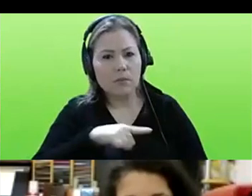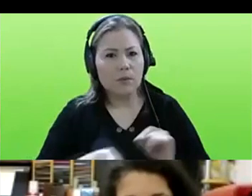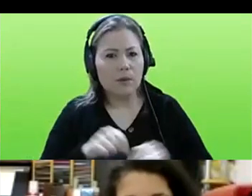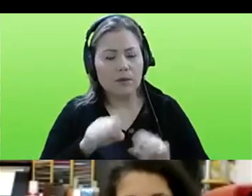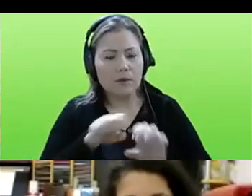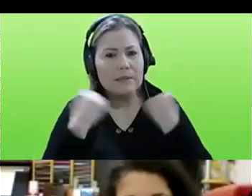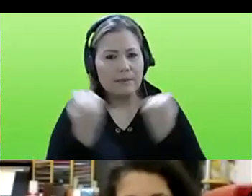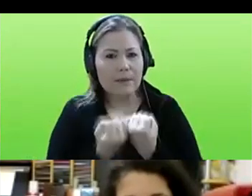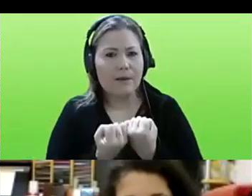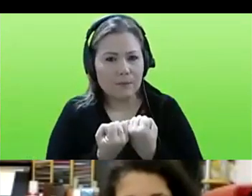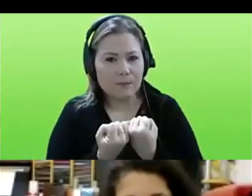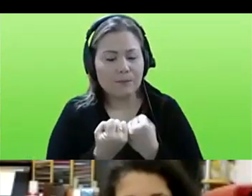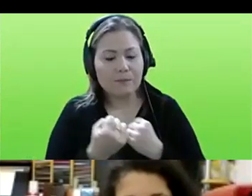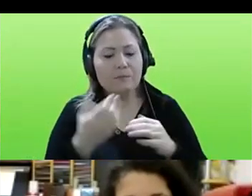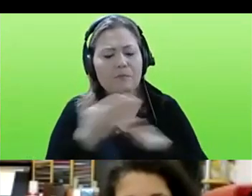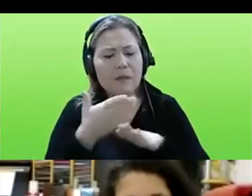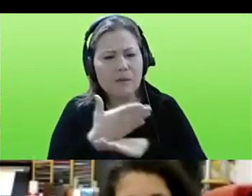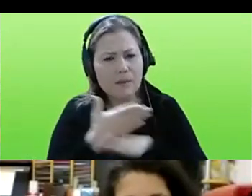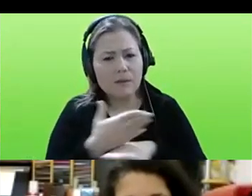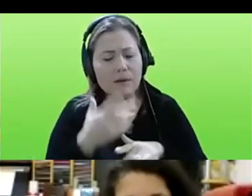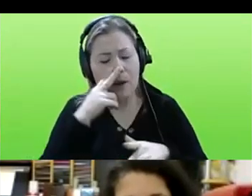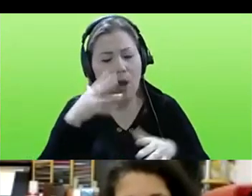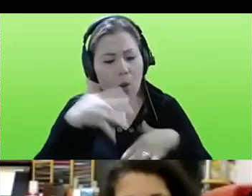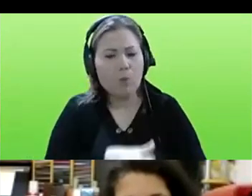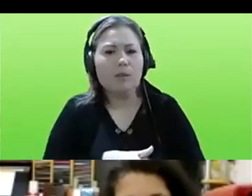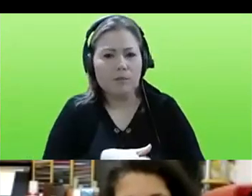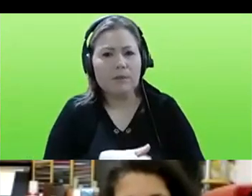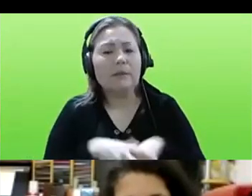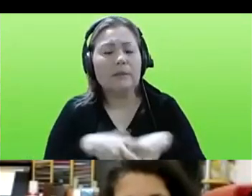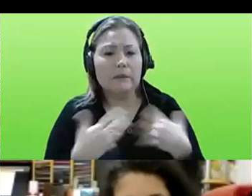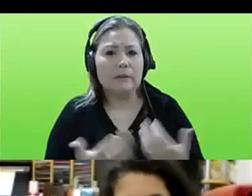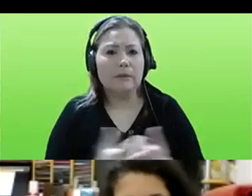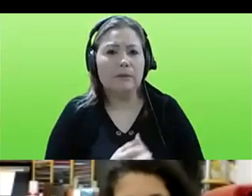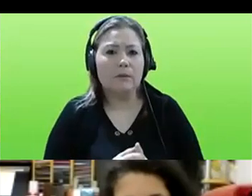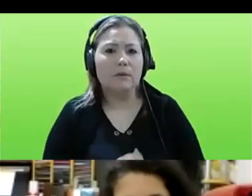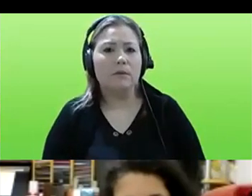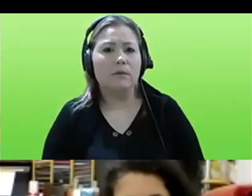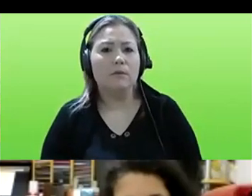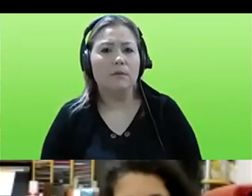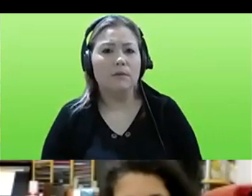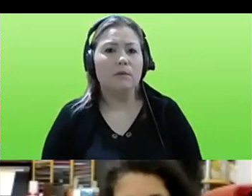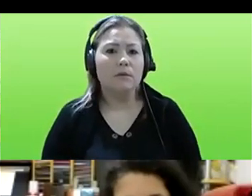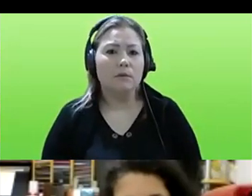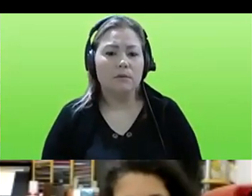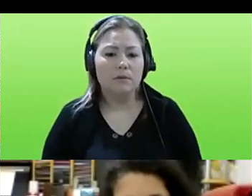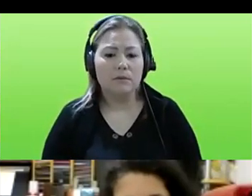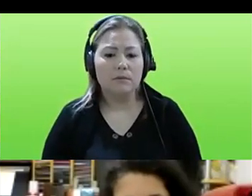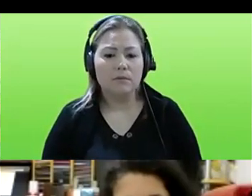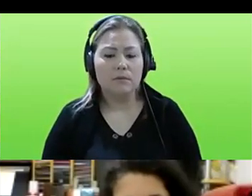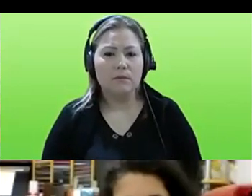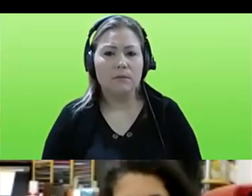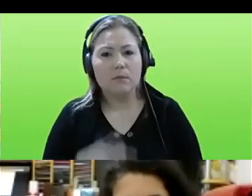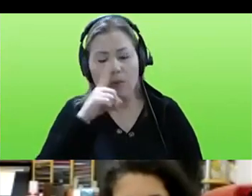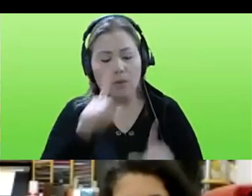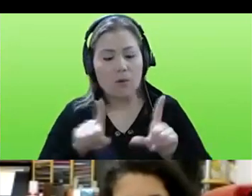seminário participativo e inclusivo. Então, não é? Algum colega ou alguma colega que não se